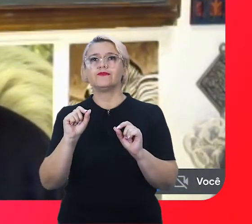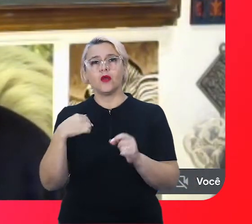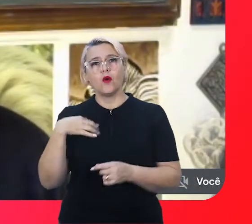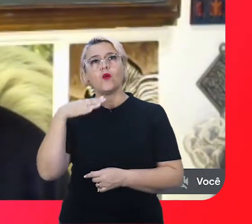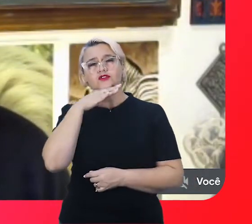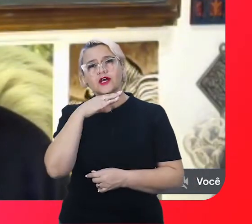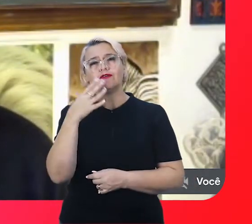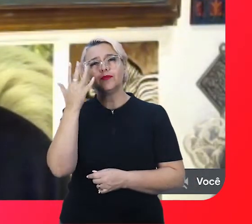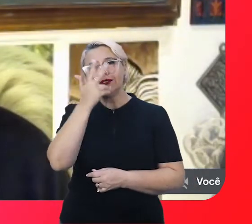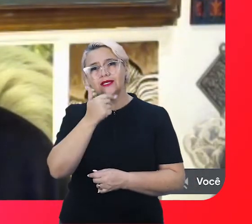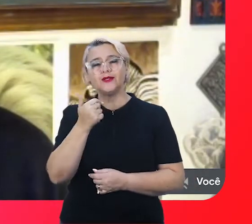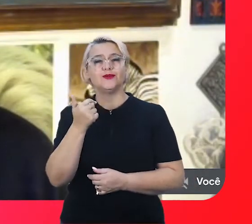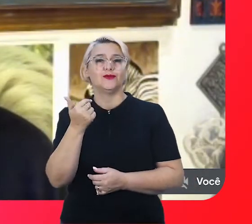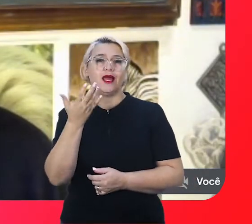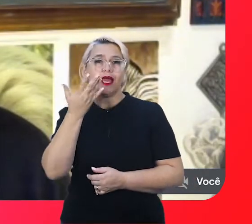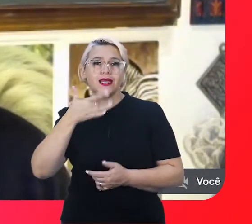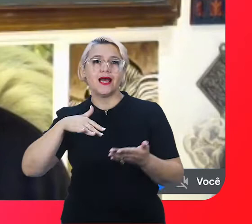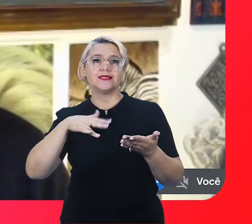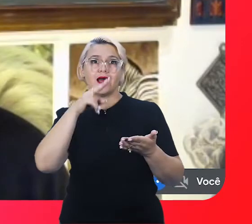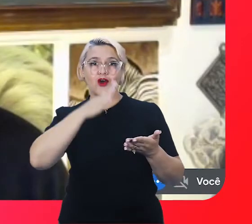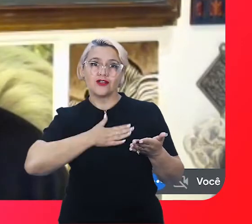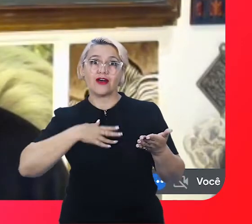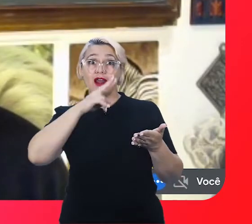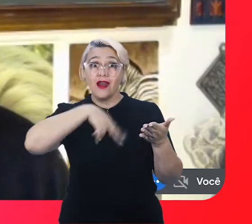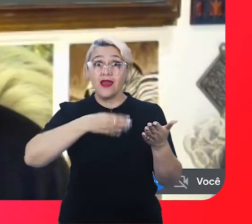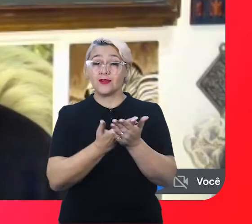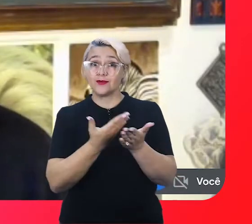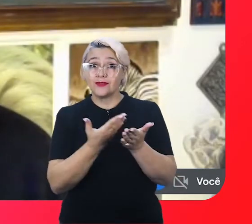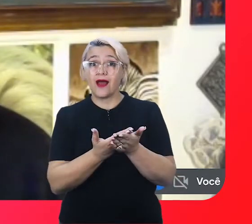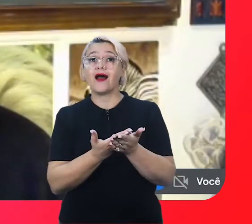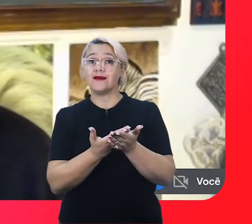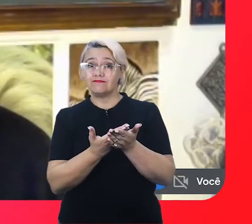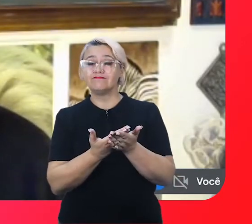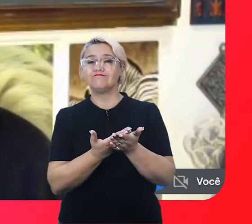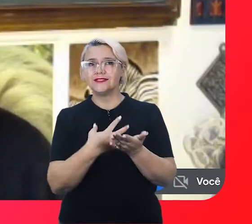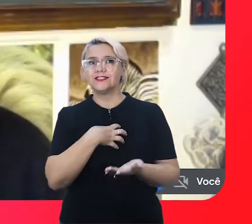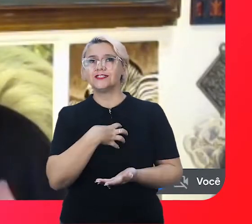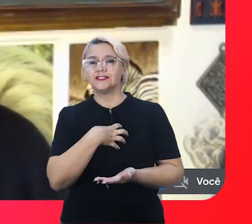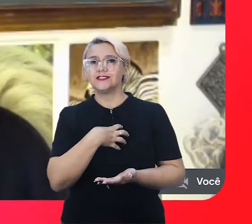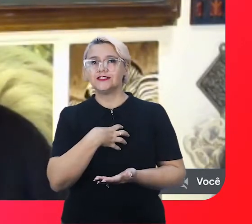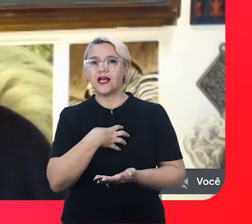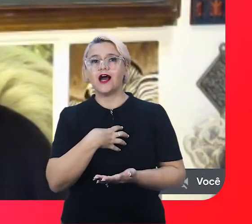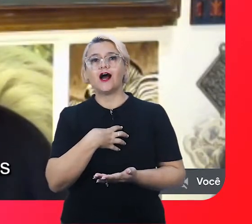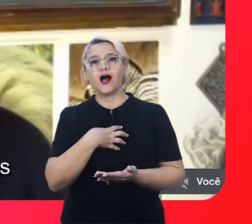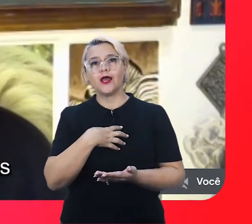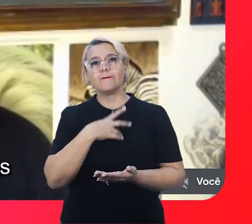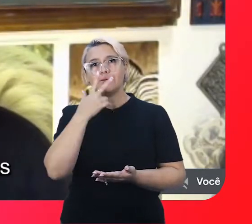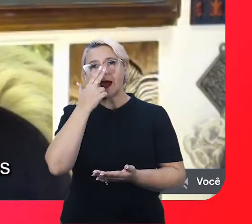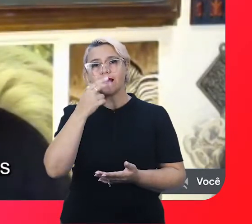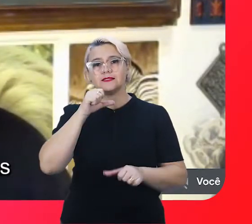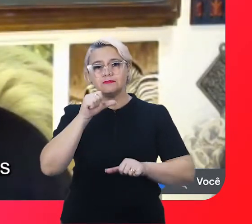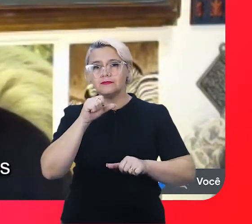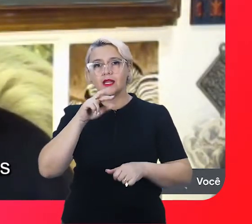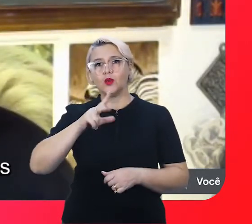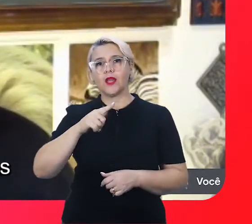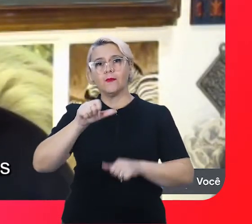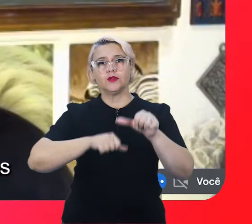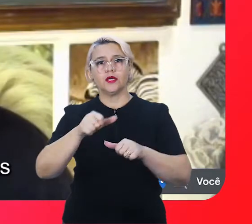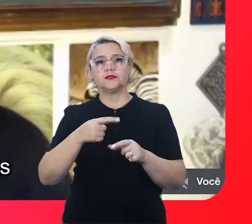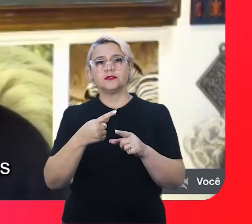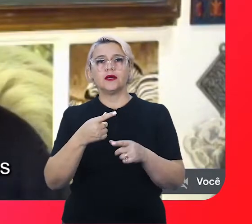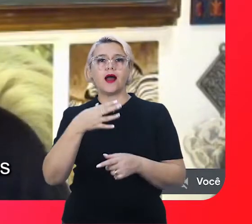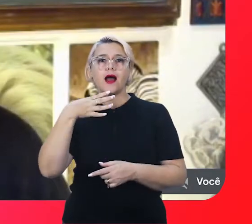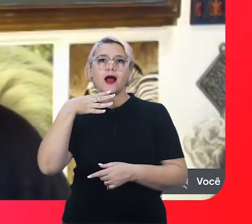bonito, né, uma criança que gostava de ler e de estudar, e de alguma forma isso vai virando um ciclo, né? Você vê que as pessoas